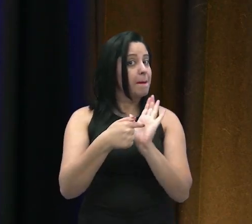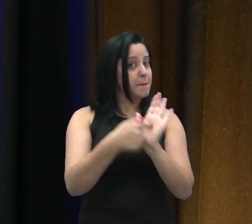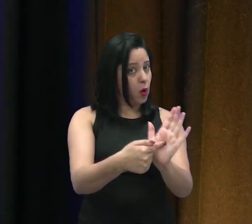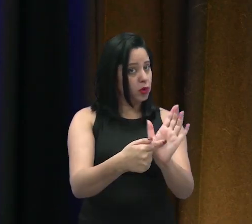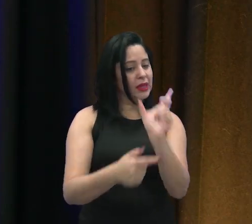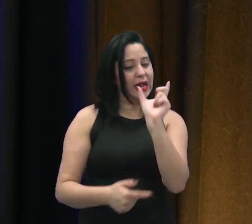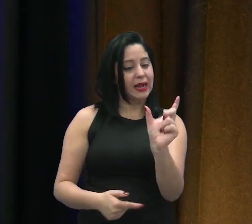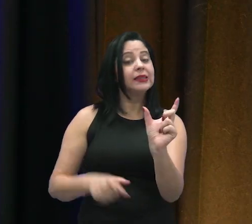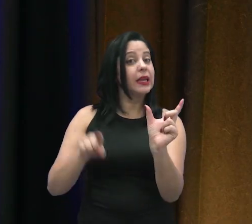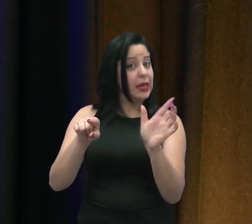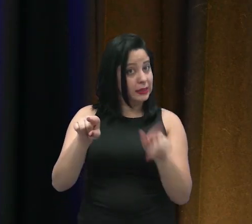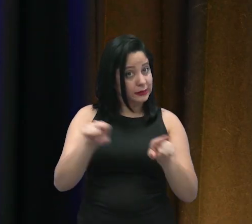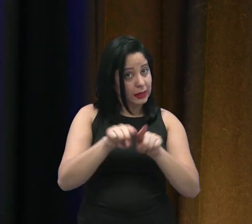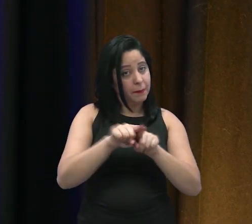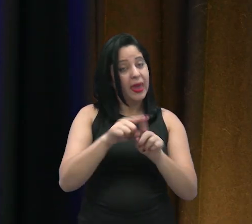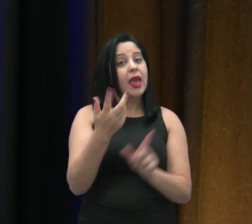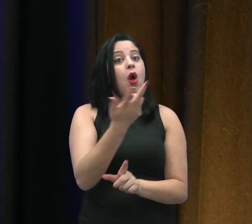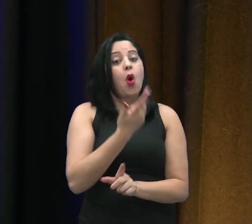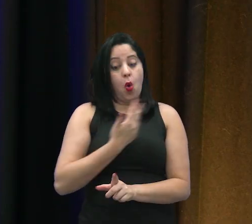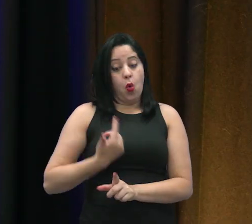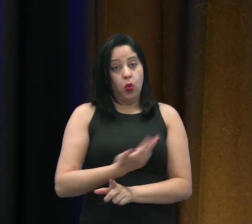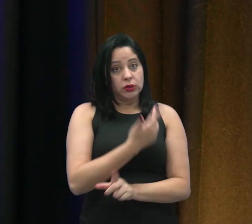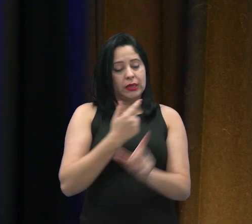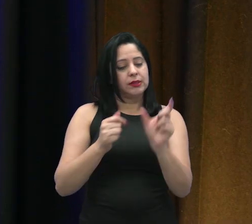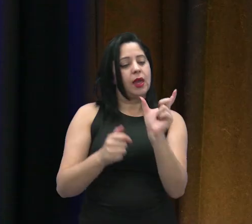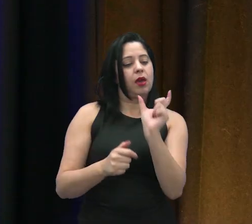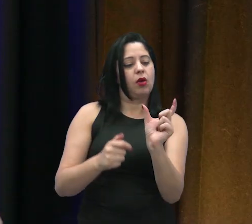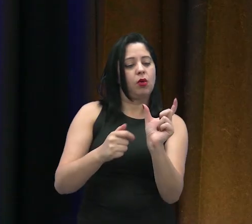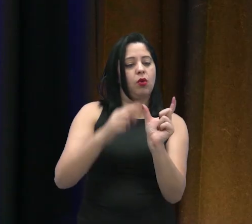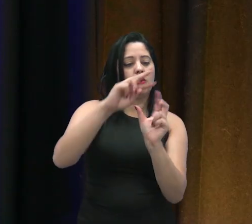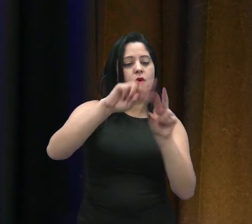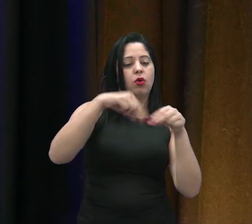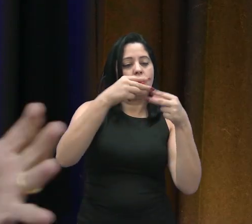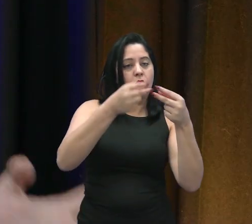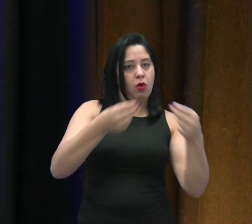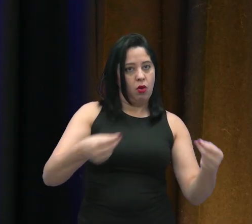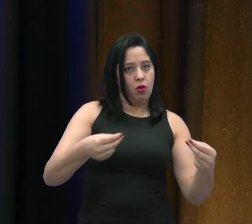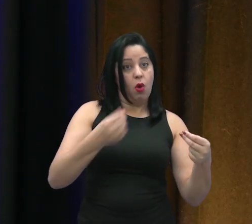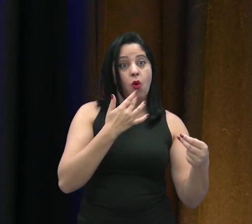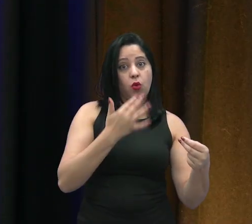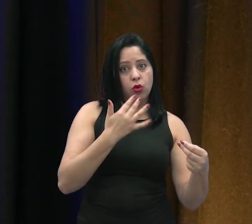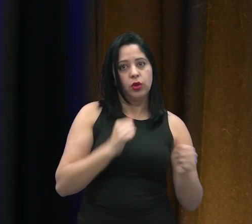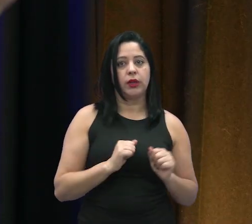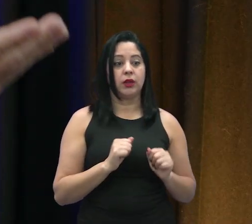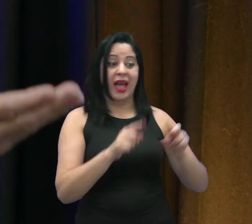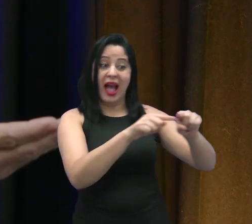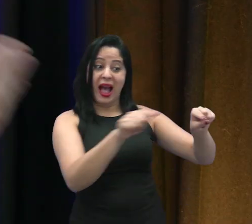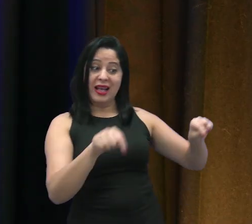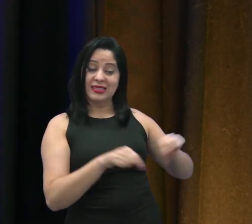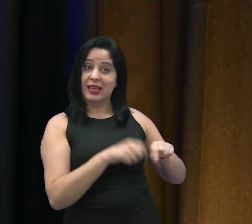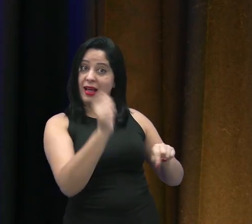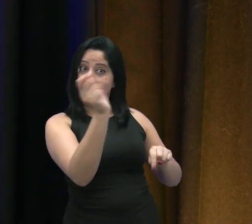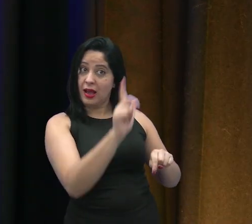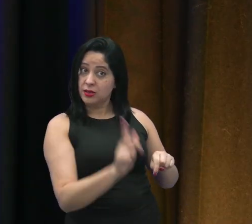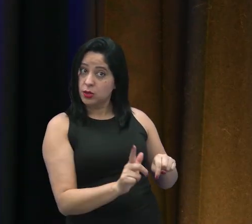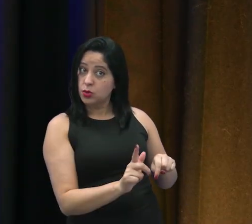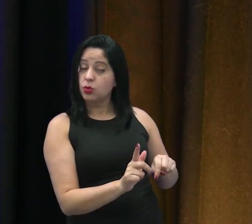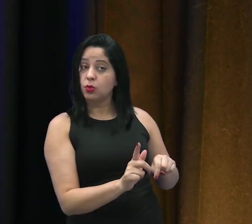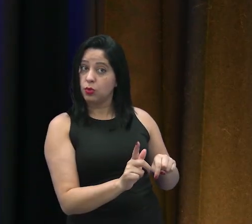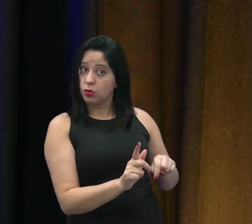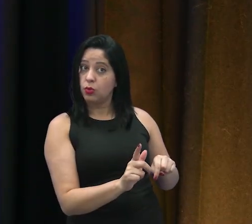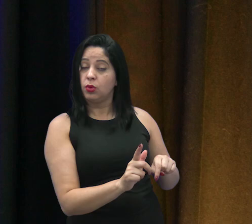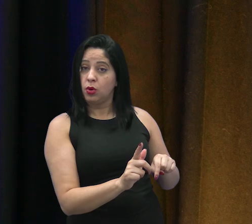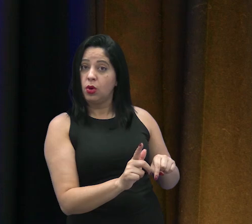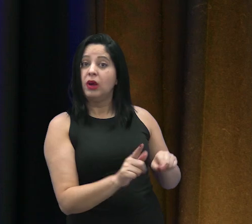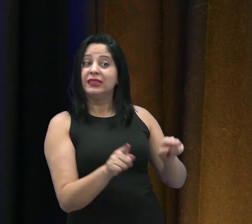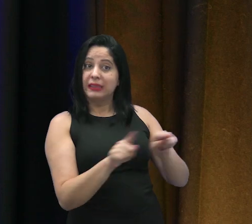têm o laço também com a identificação do cachecol, enfim, você cria uma conscientização. A Sala Azul ajudou muito, ajudou demais